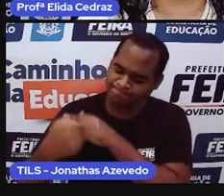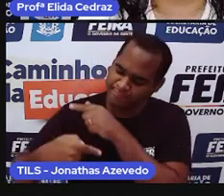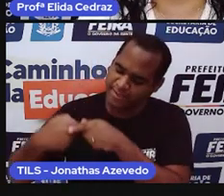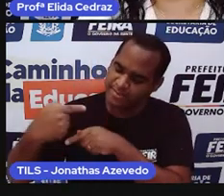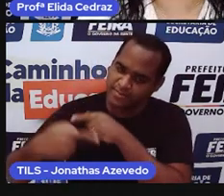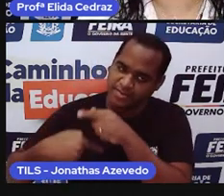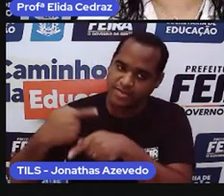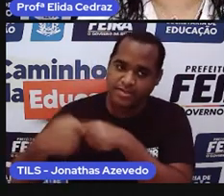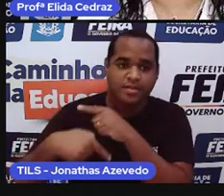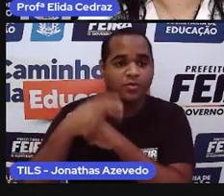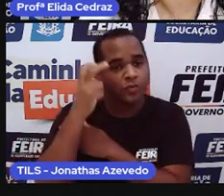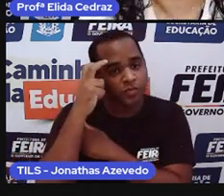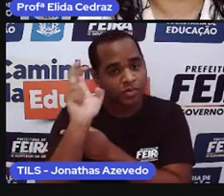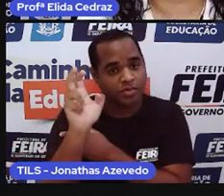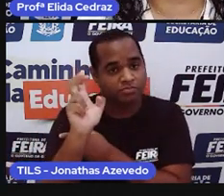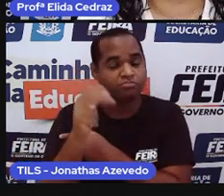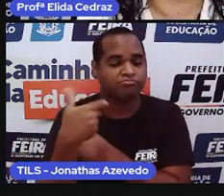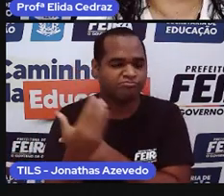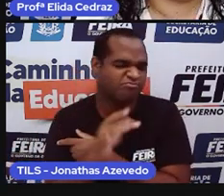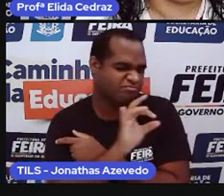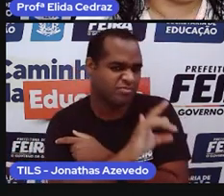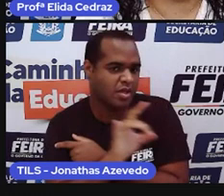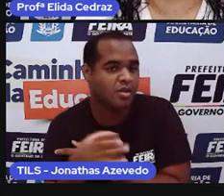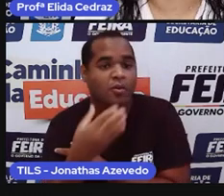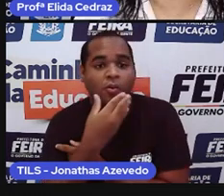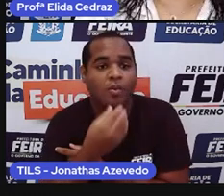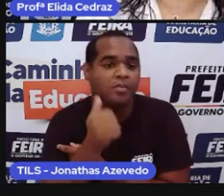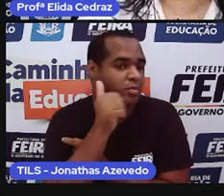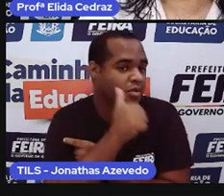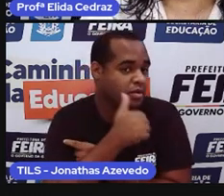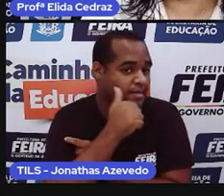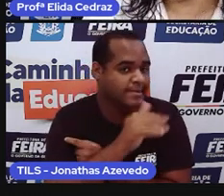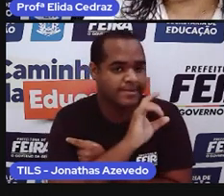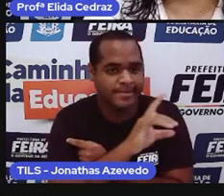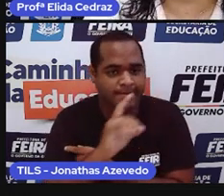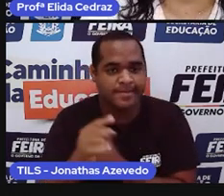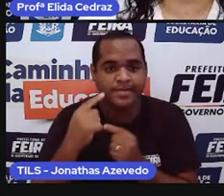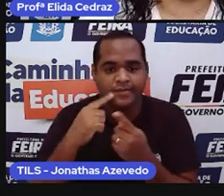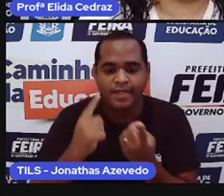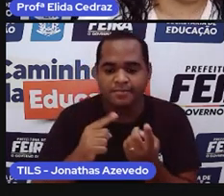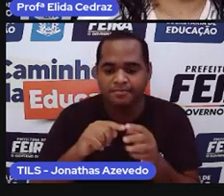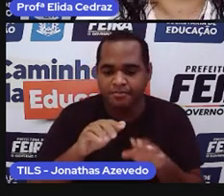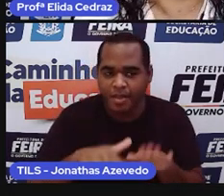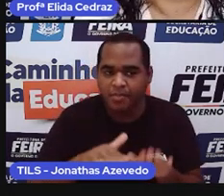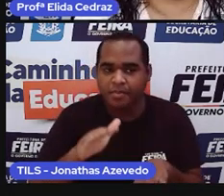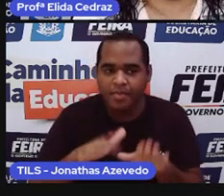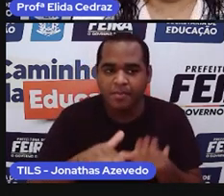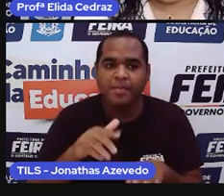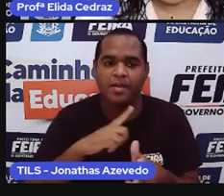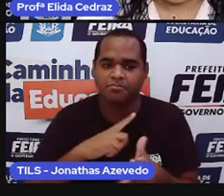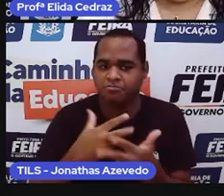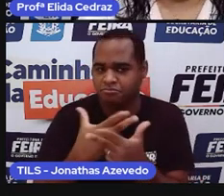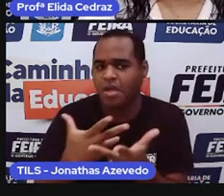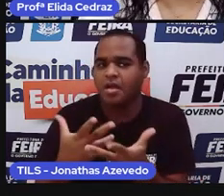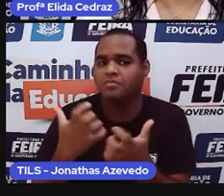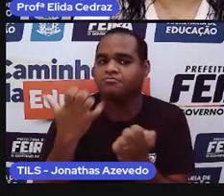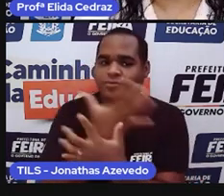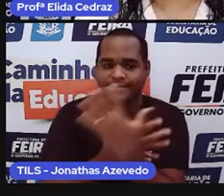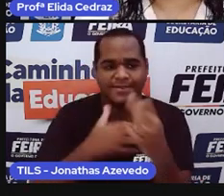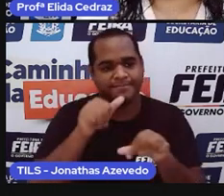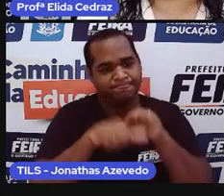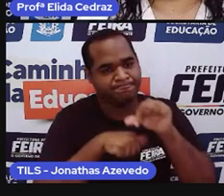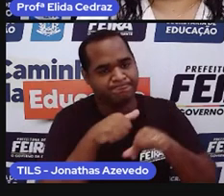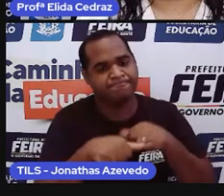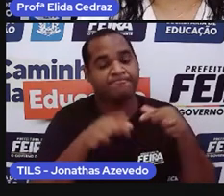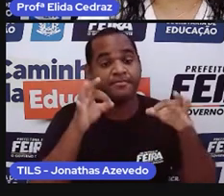ser humano produz um tipo de som, de ritmo e que vira música.